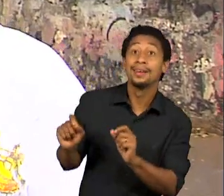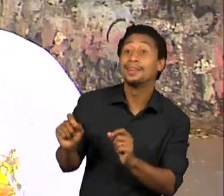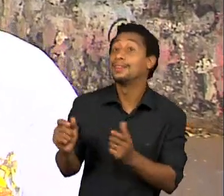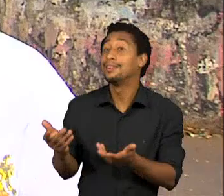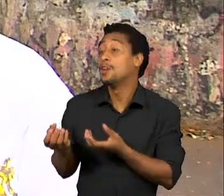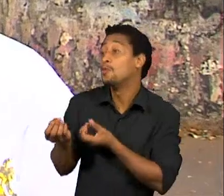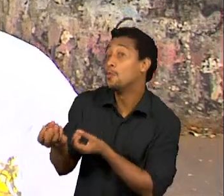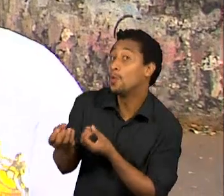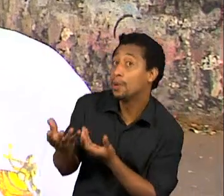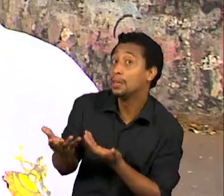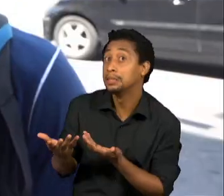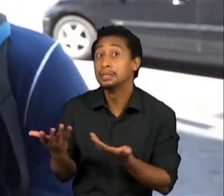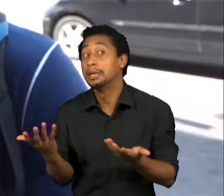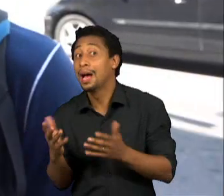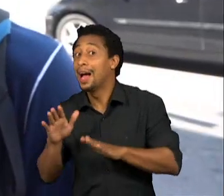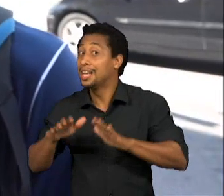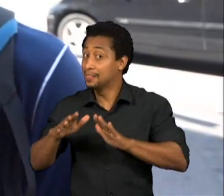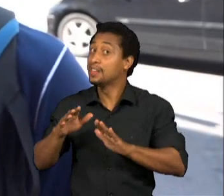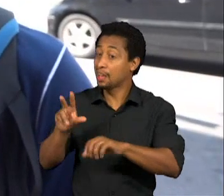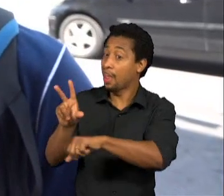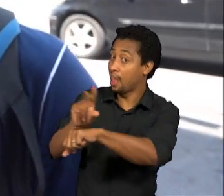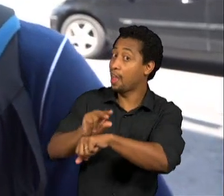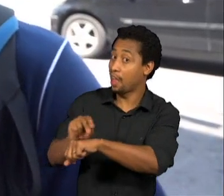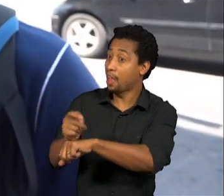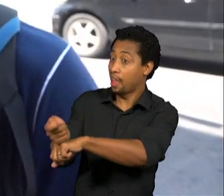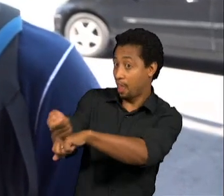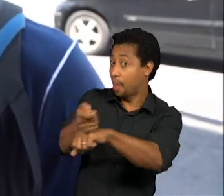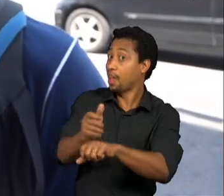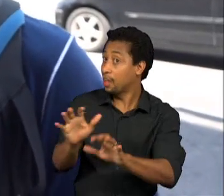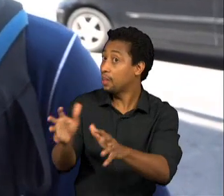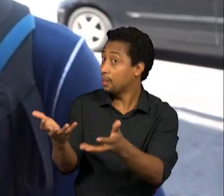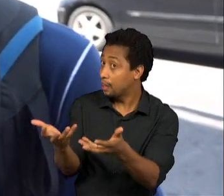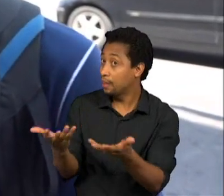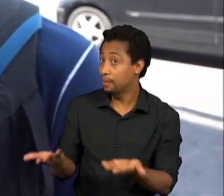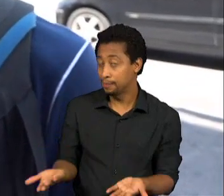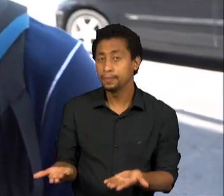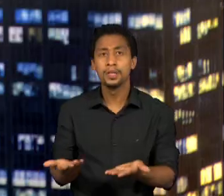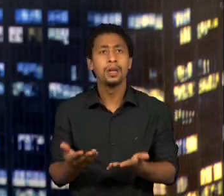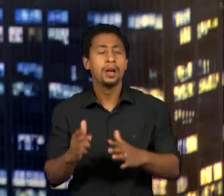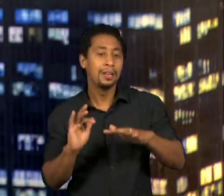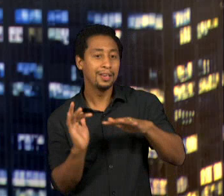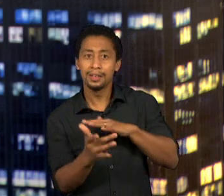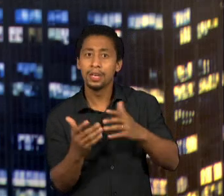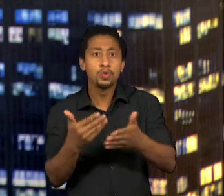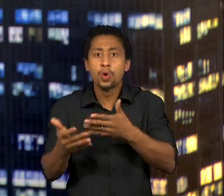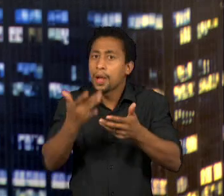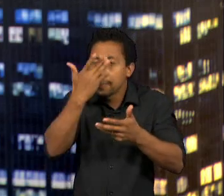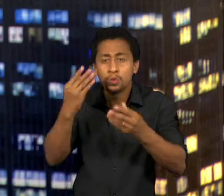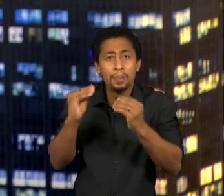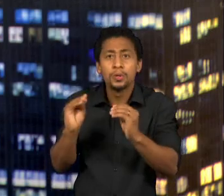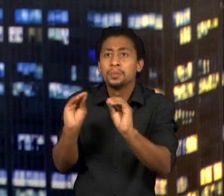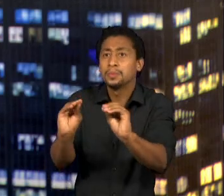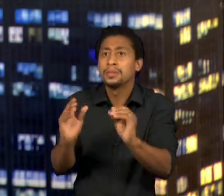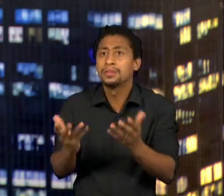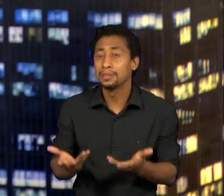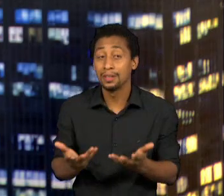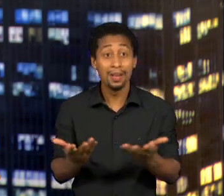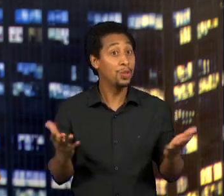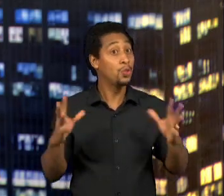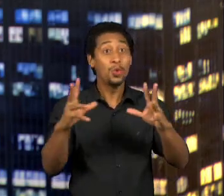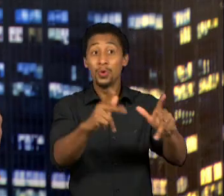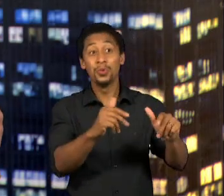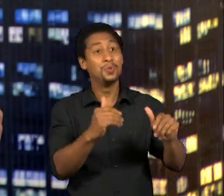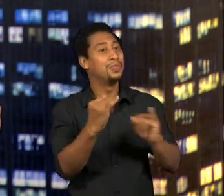tentando tirar alguma coisa de alguém. Com a internet todo mundo pode postar, todo mundo pode ser repórter. Puxa esse gancho aí, todo mundo com a internet, todo mundo